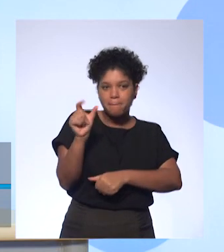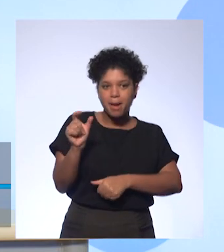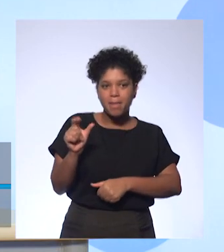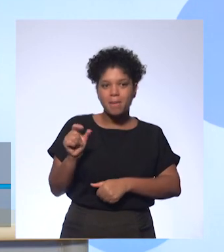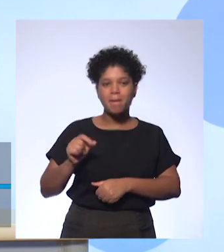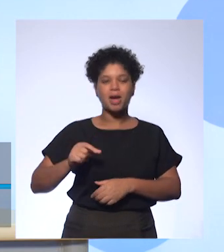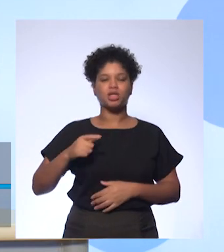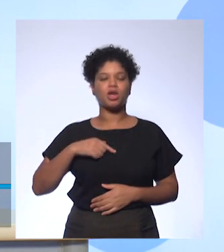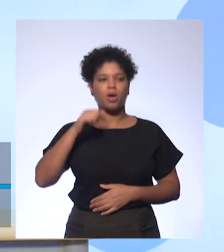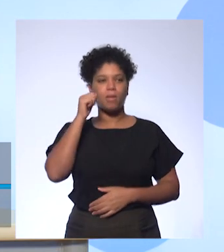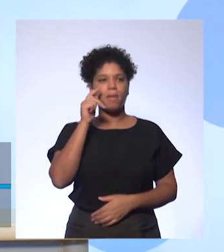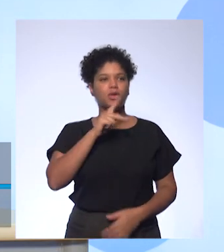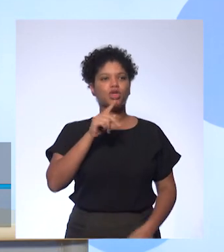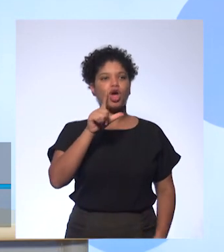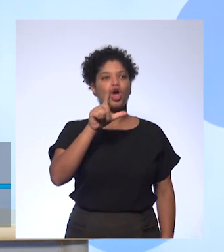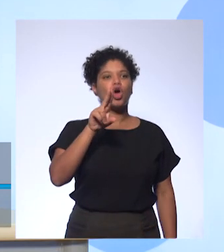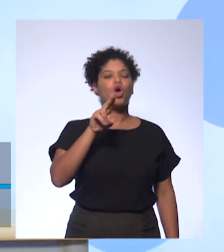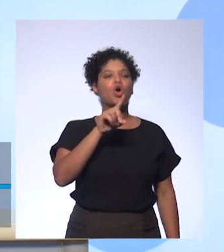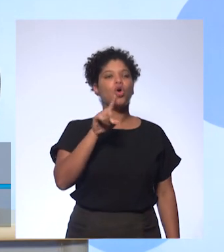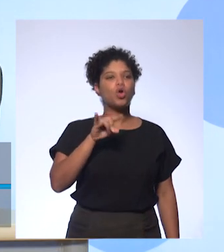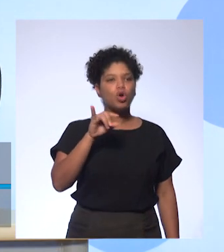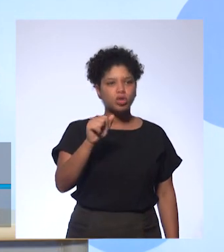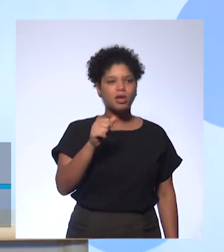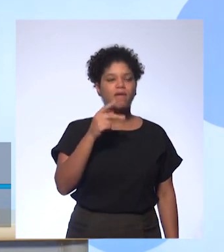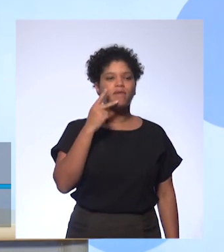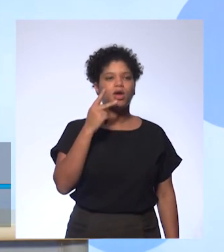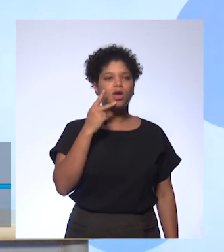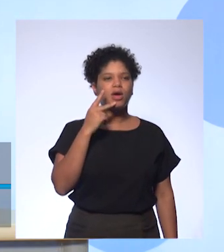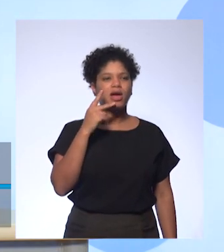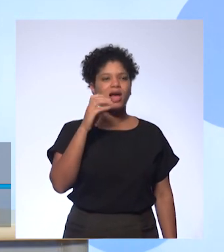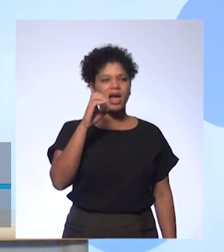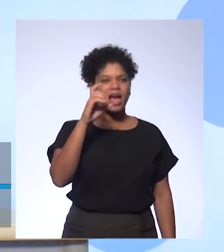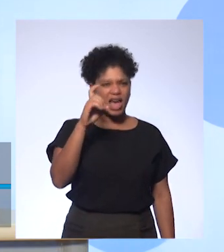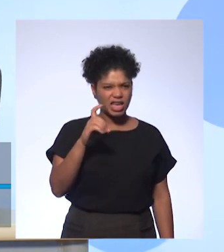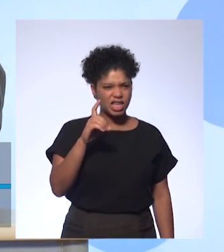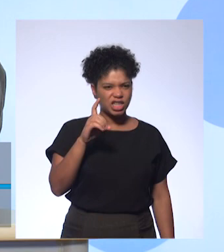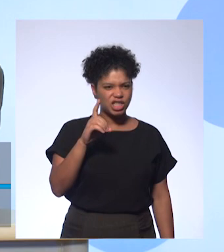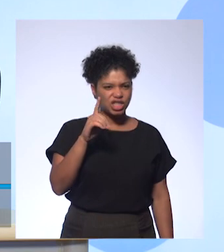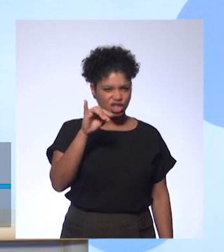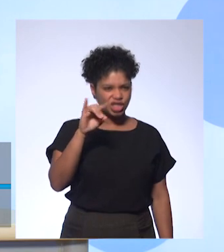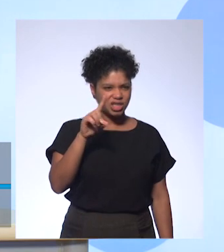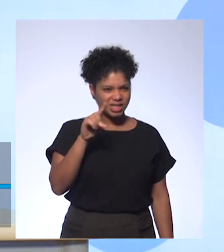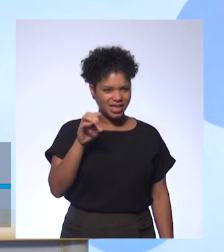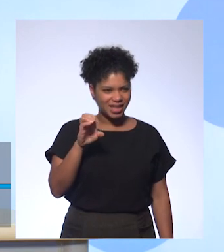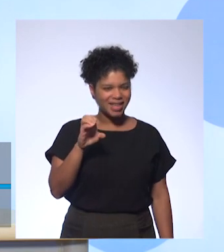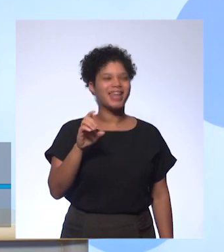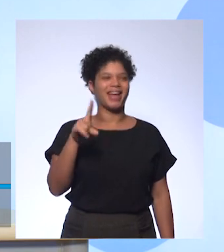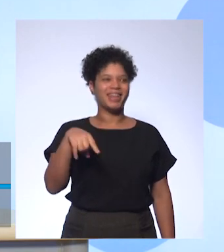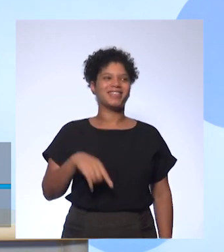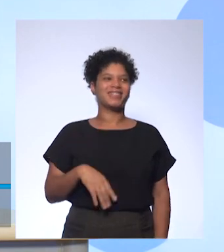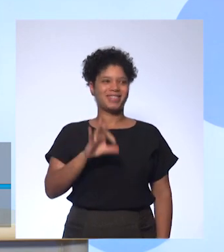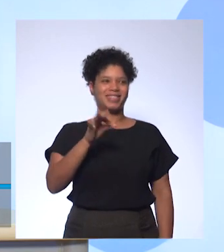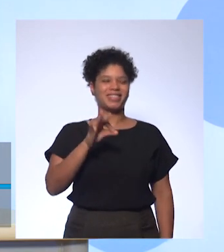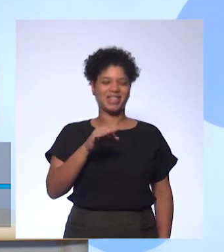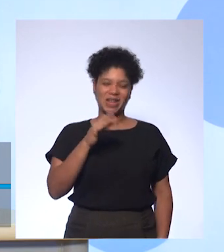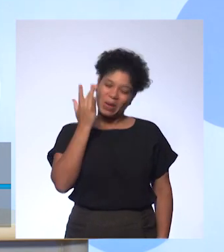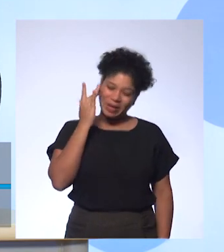O professora Luzia colocou ecdise. Ecdise que fala? Isso. Então, acertei.